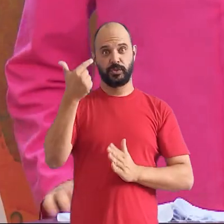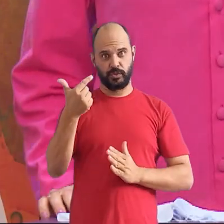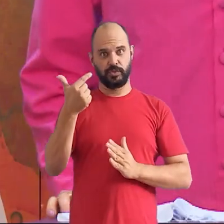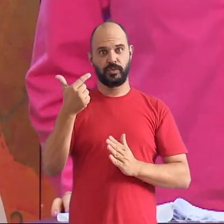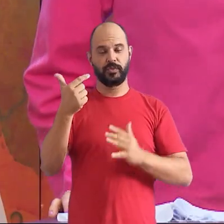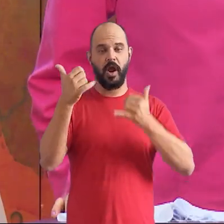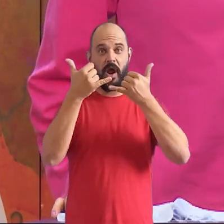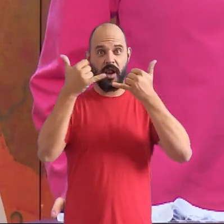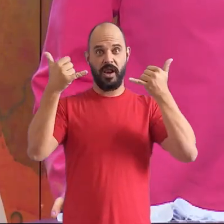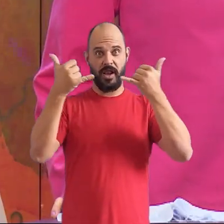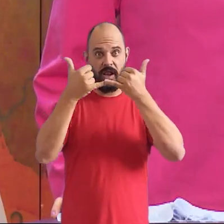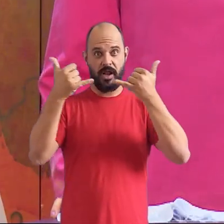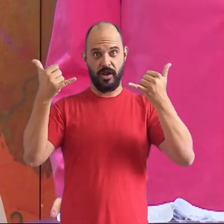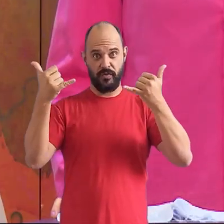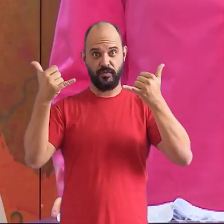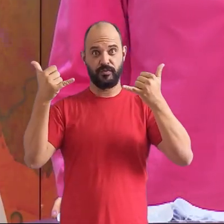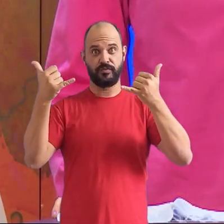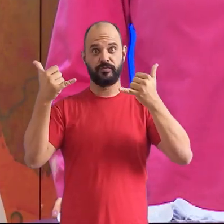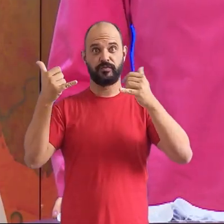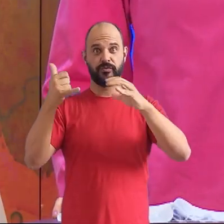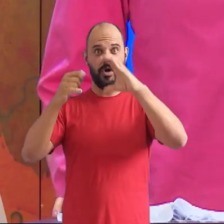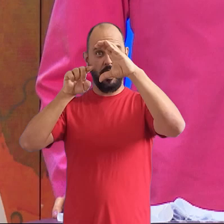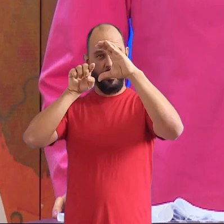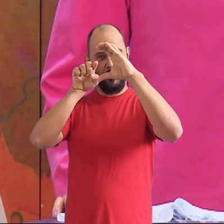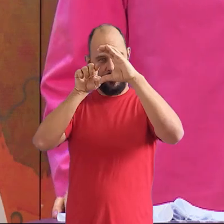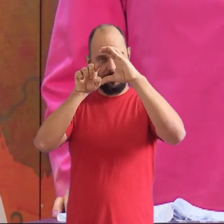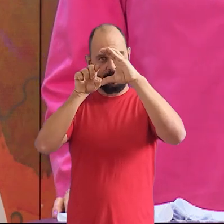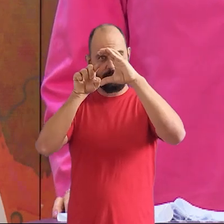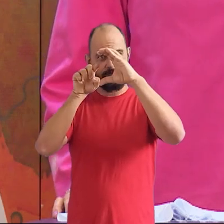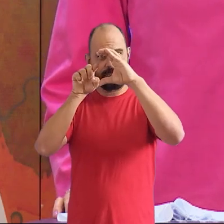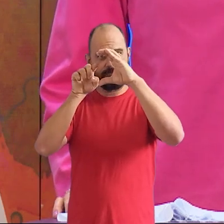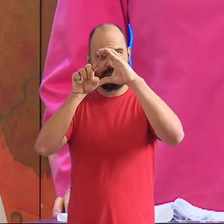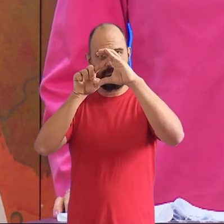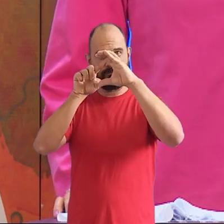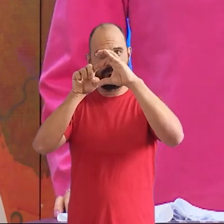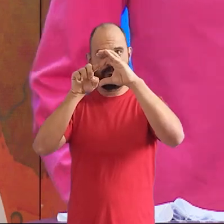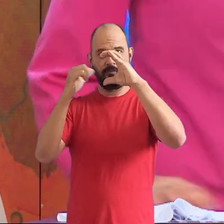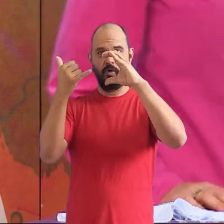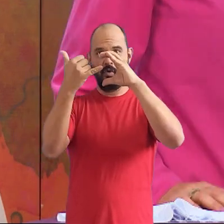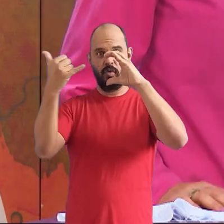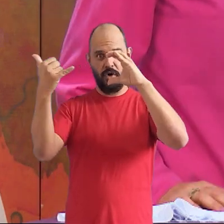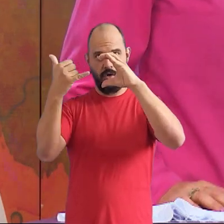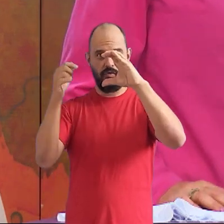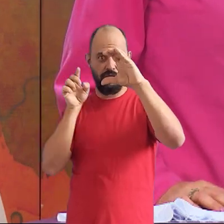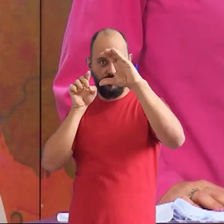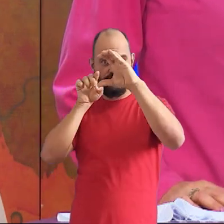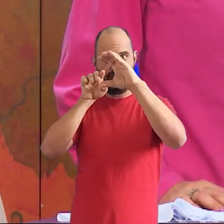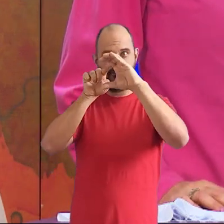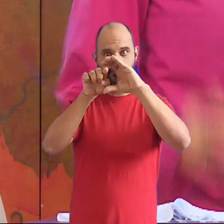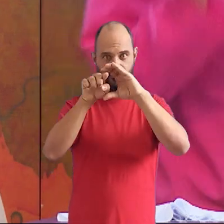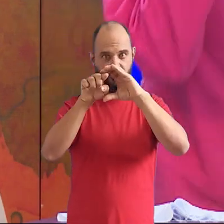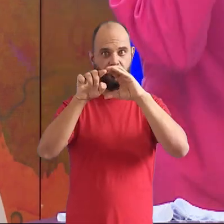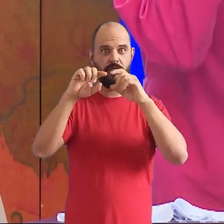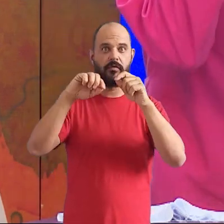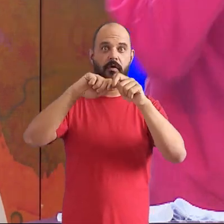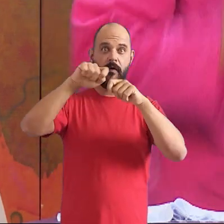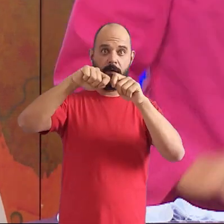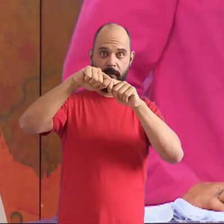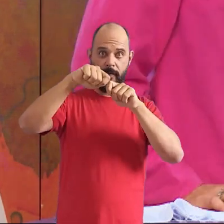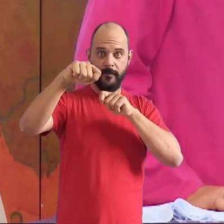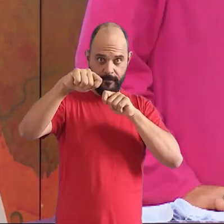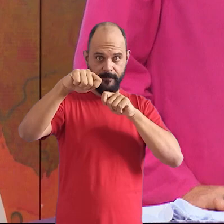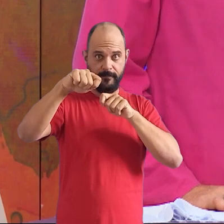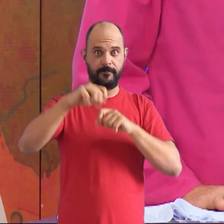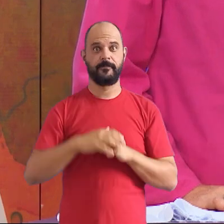Segundo passo, passe a linha de nylon pelo furinho, fazendo um nó de forma que esse fio não saia do buraco.